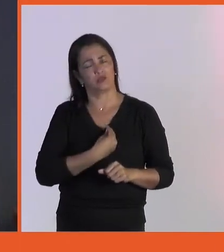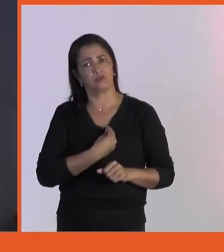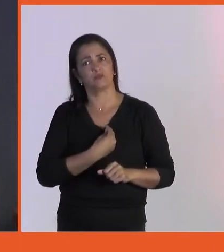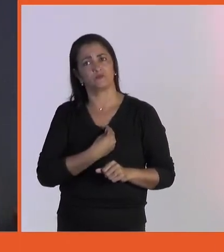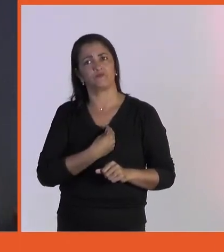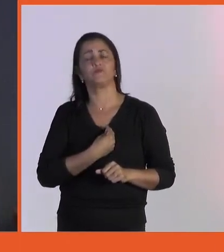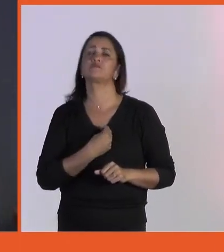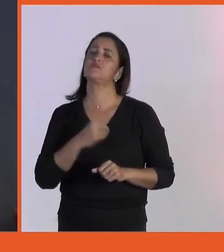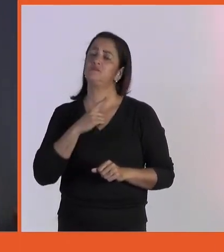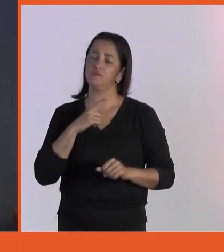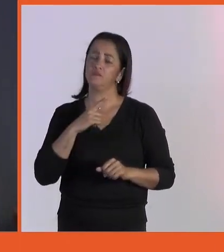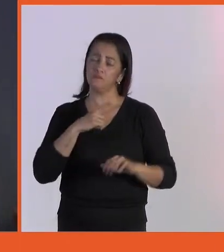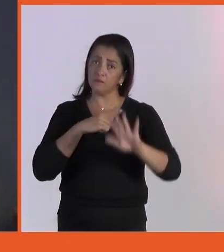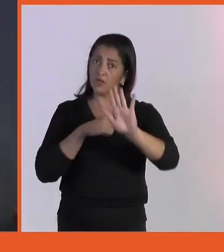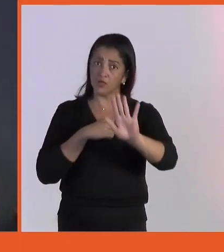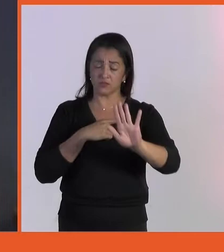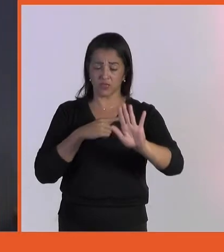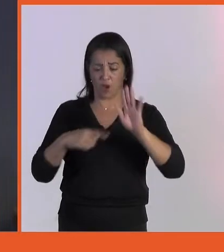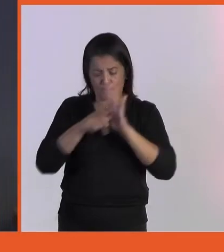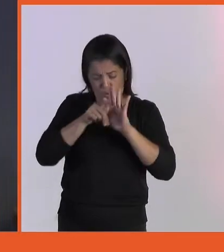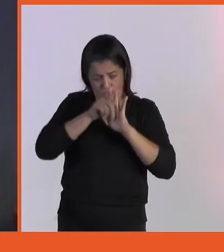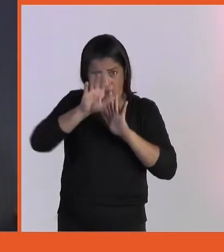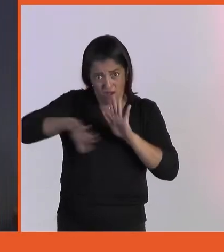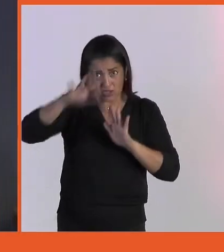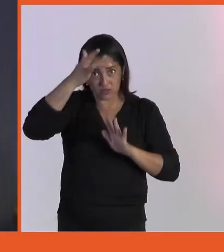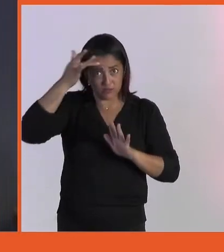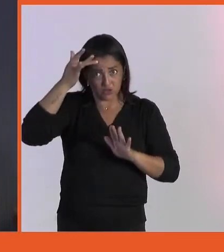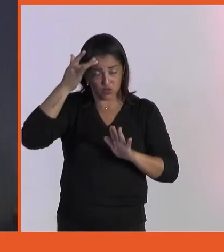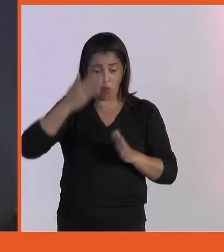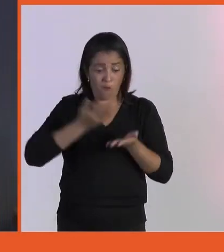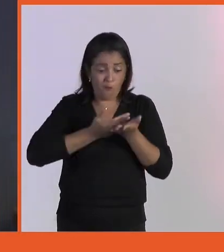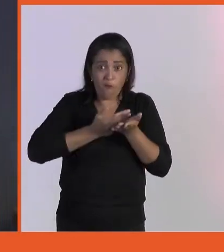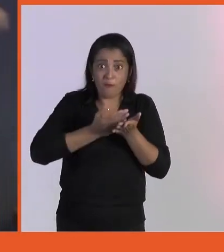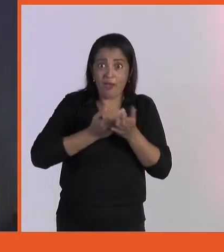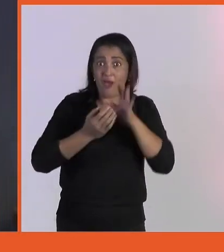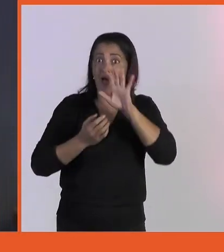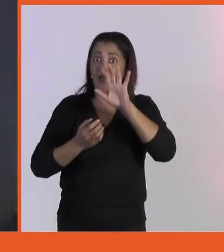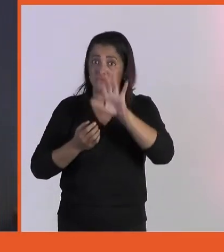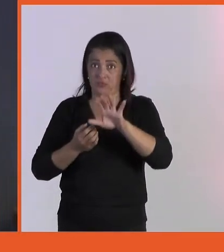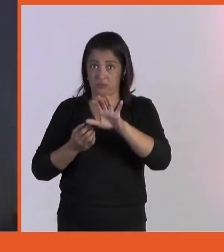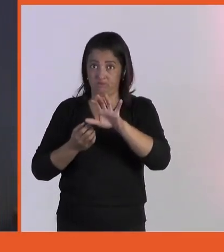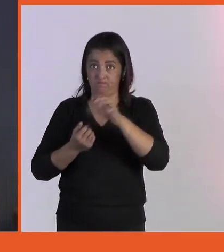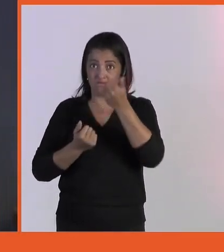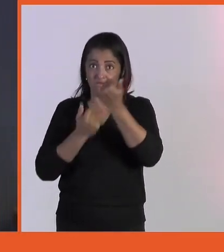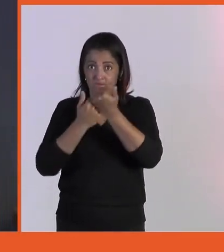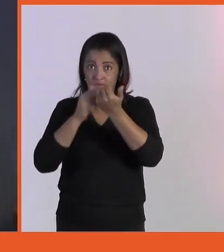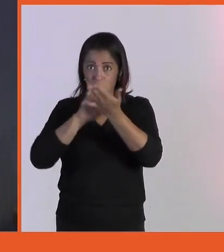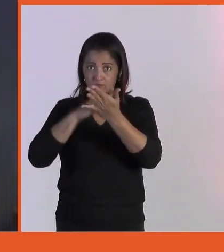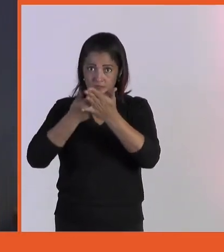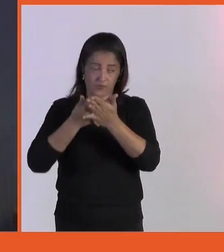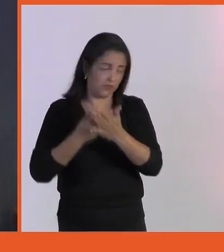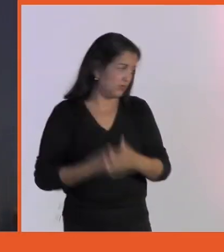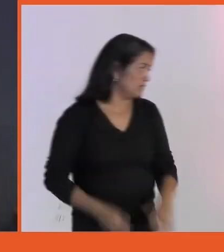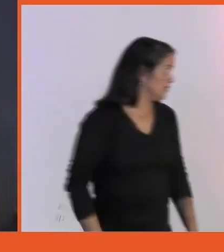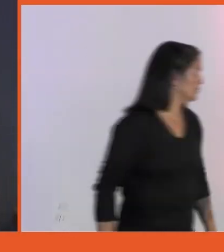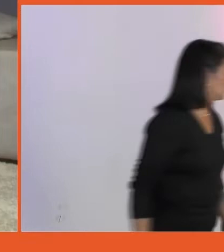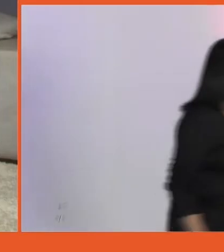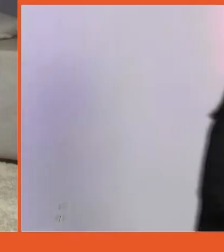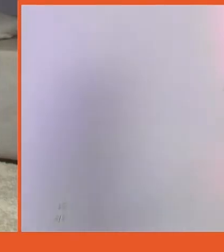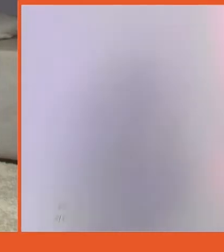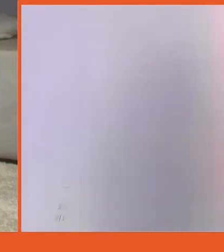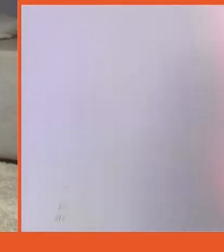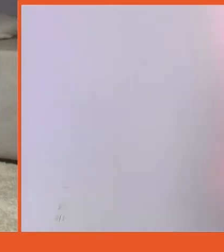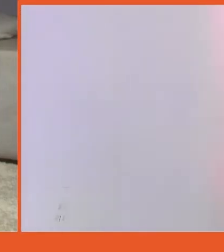são gigantes. Se essa frustração acontece com uma certa frequência, tipo, ah, gostava mais quando não sei o que, não sei o que lá.